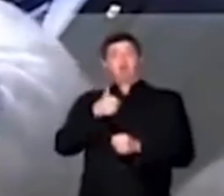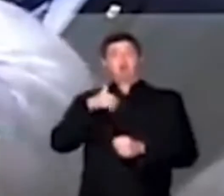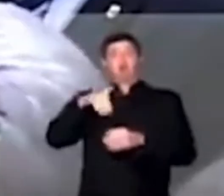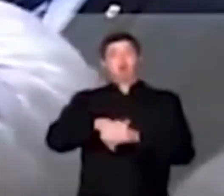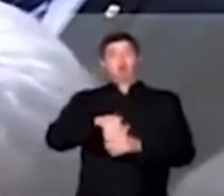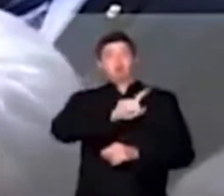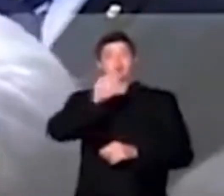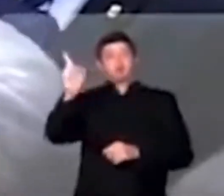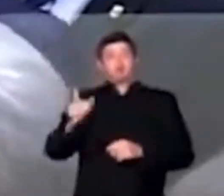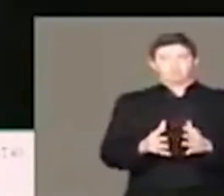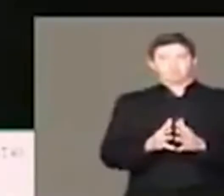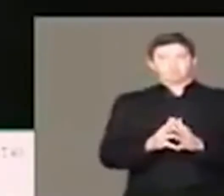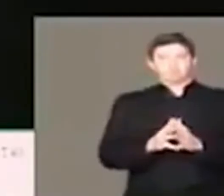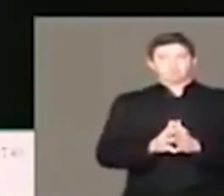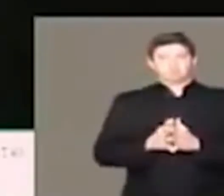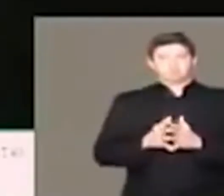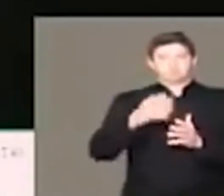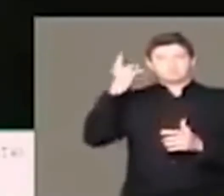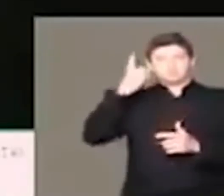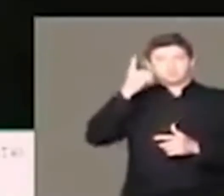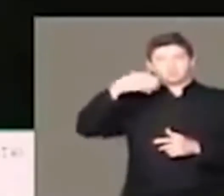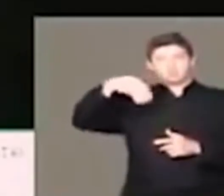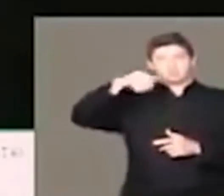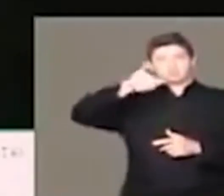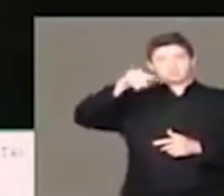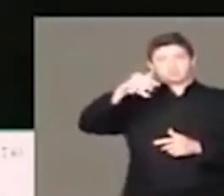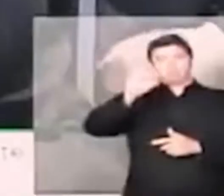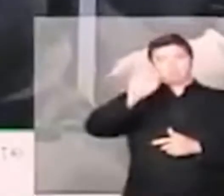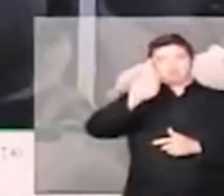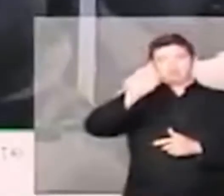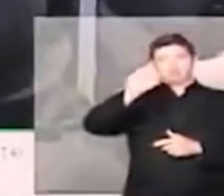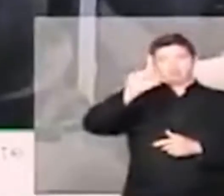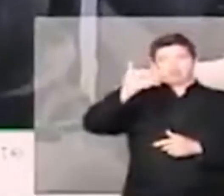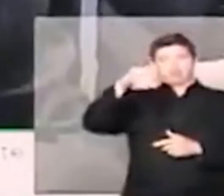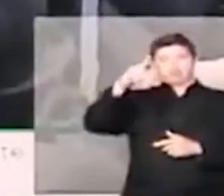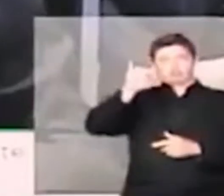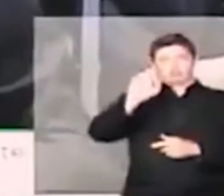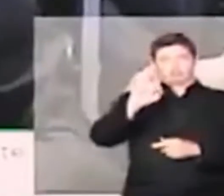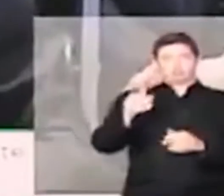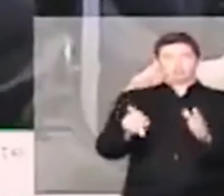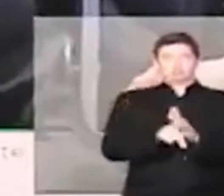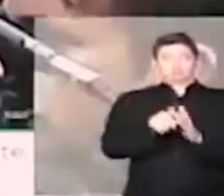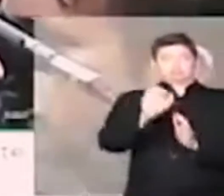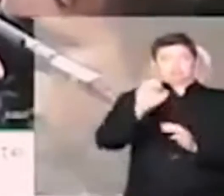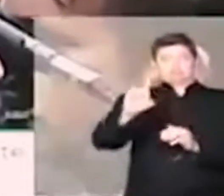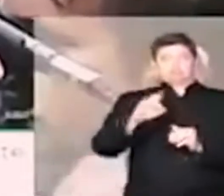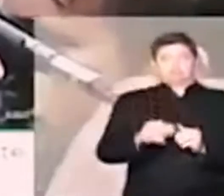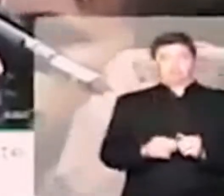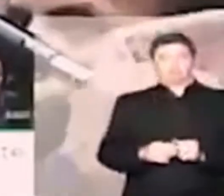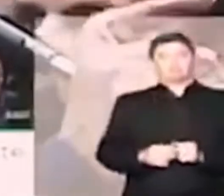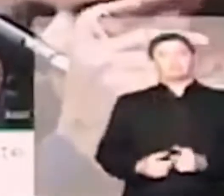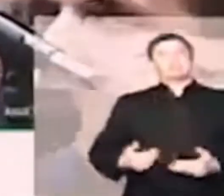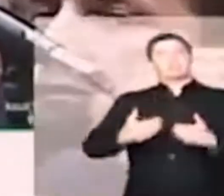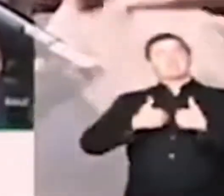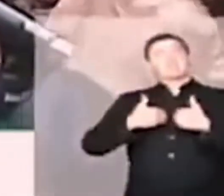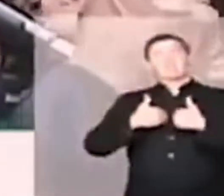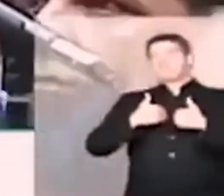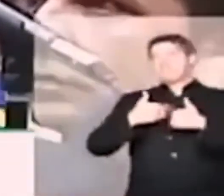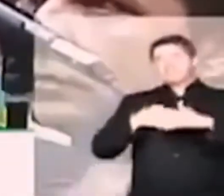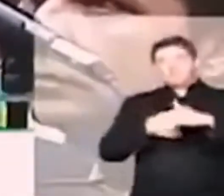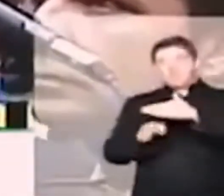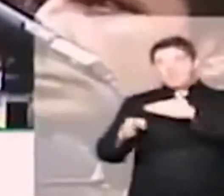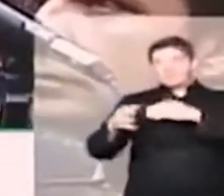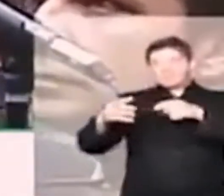é não. Deputado Major Olímpio, do Solidariedade. Fui dentro do covil